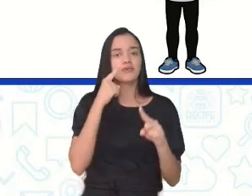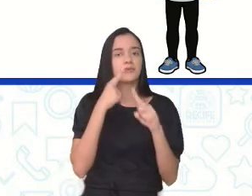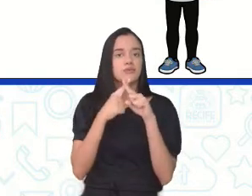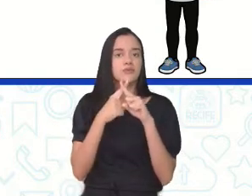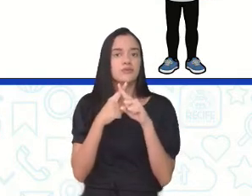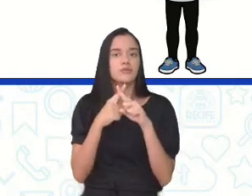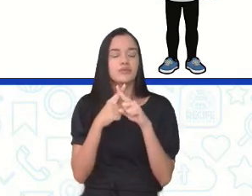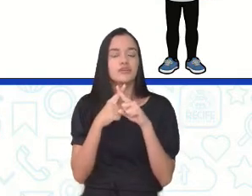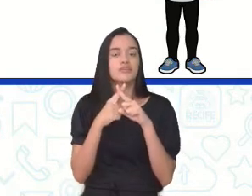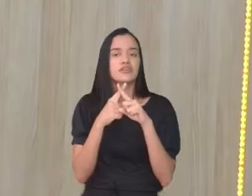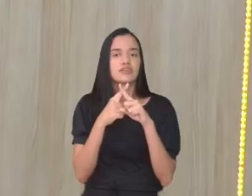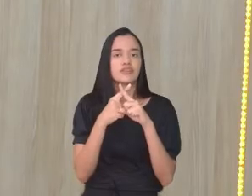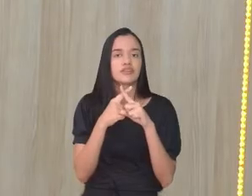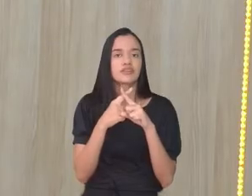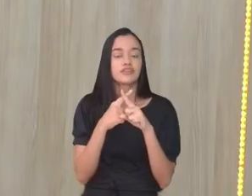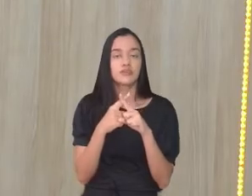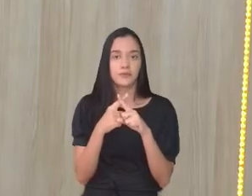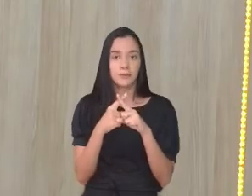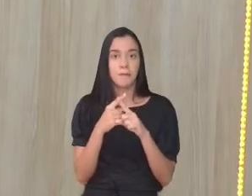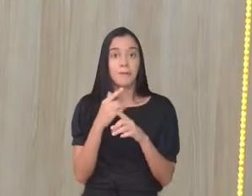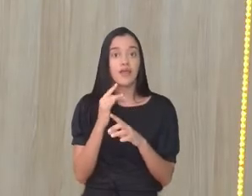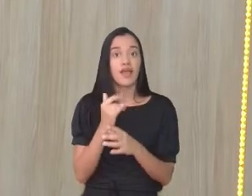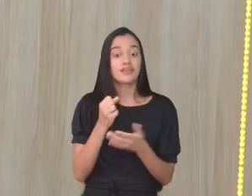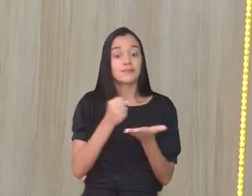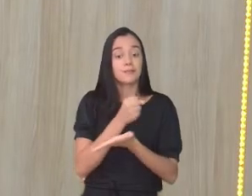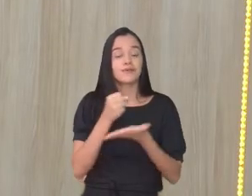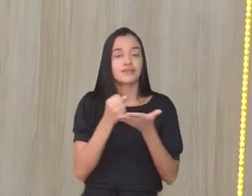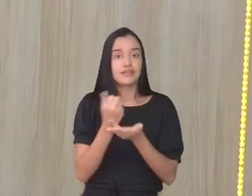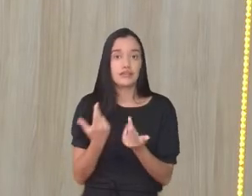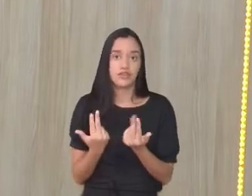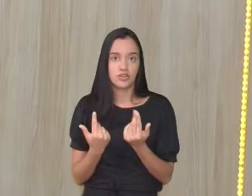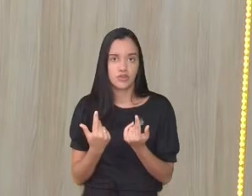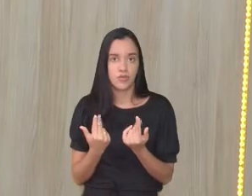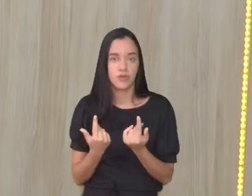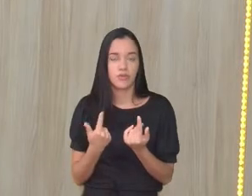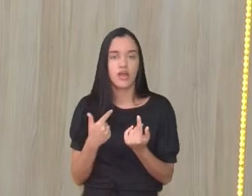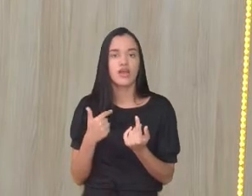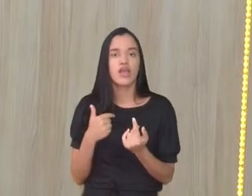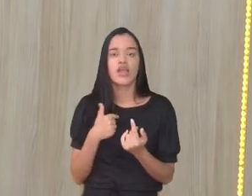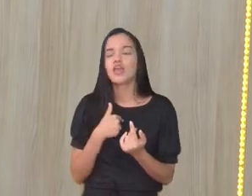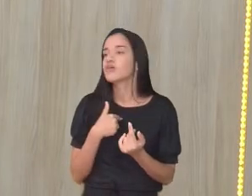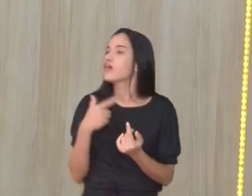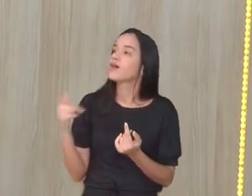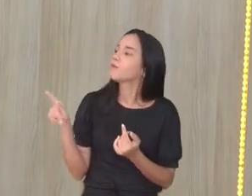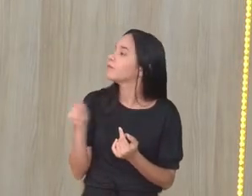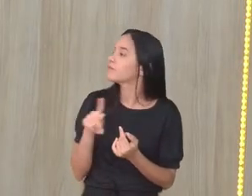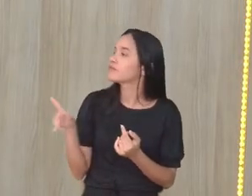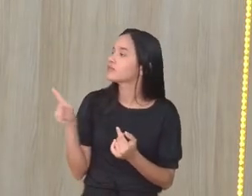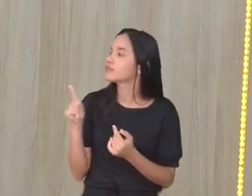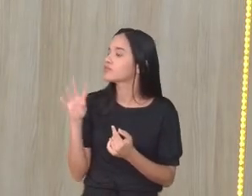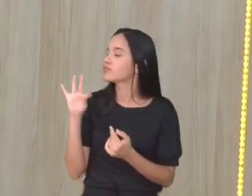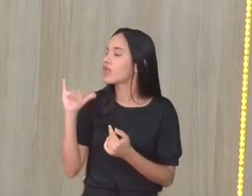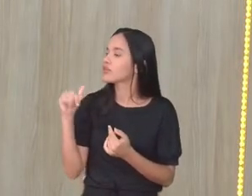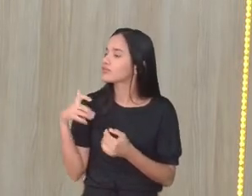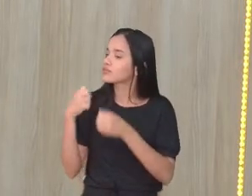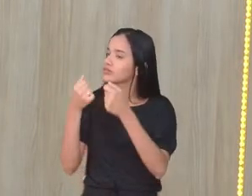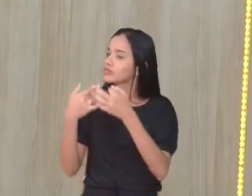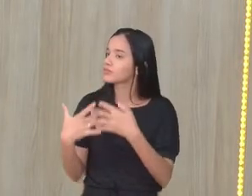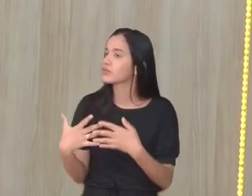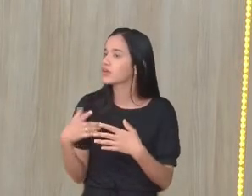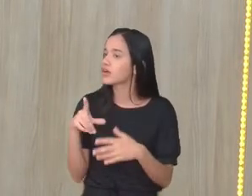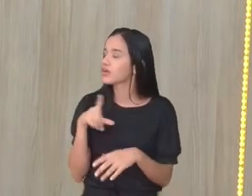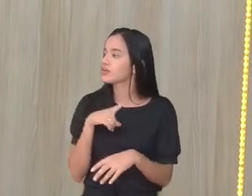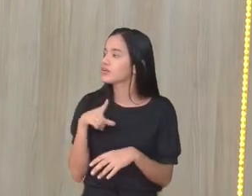multiplicações de potências de mesma base, certo? Vou passar a palavrinha aqui para a professora Tânia, para saber se ela tem